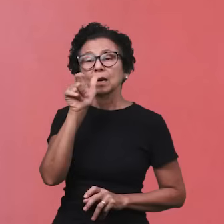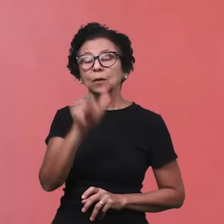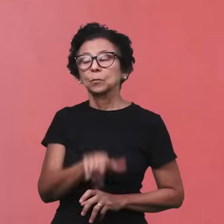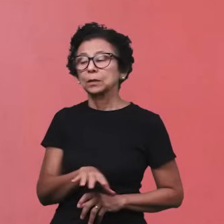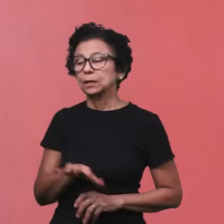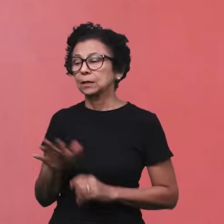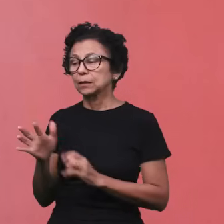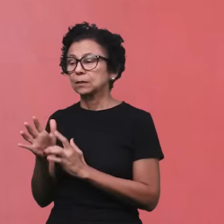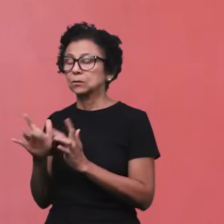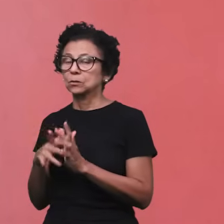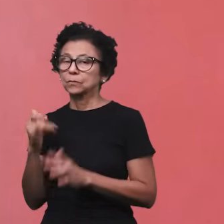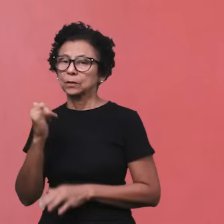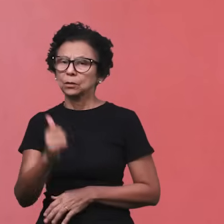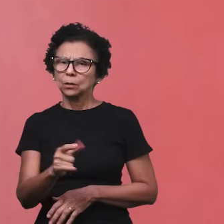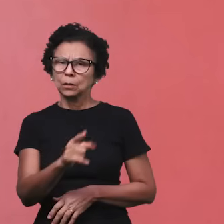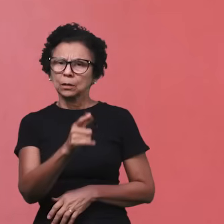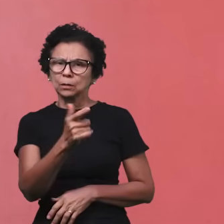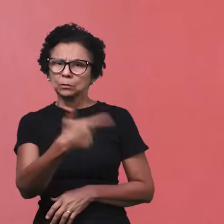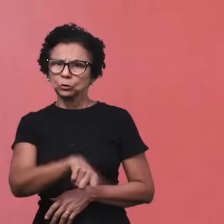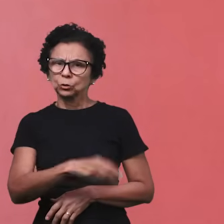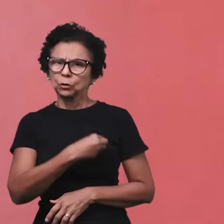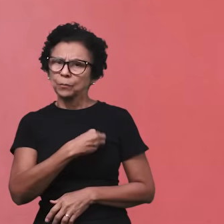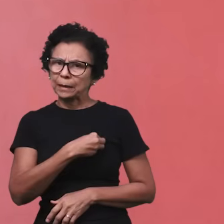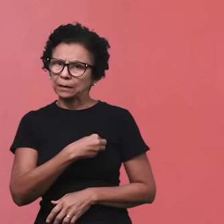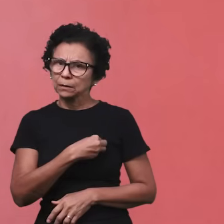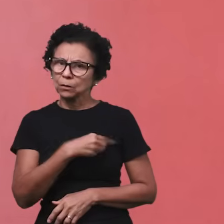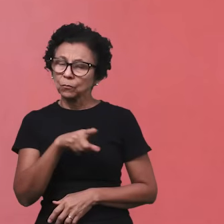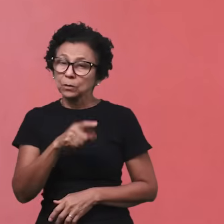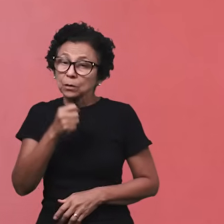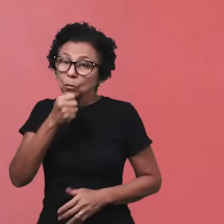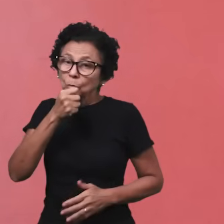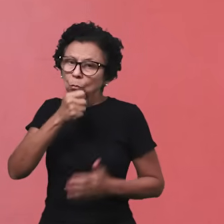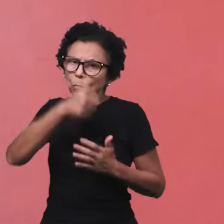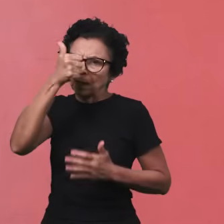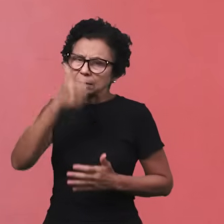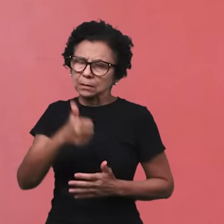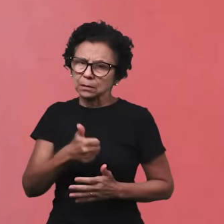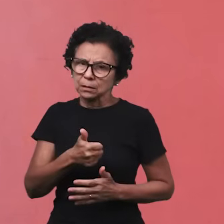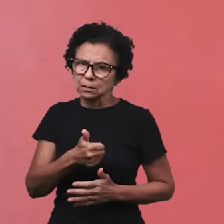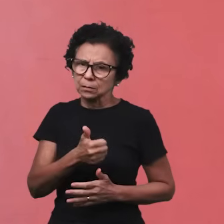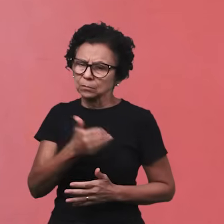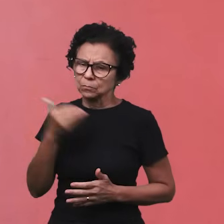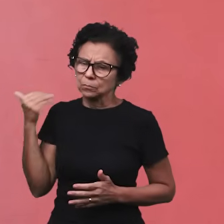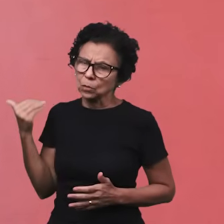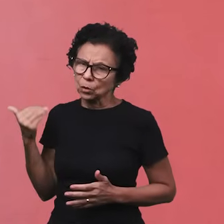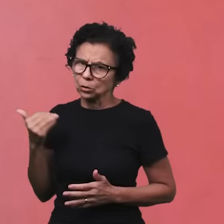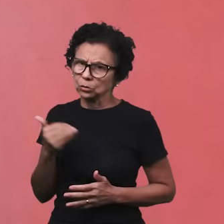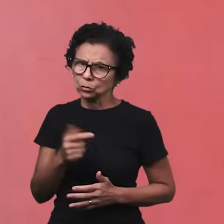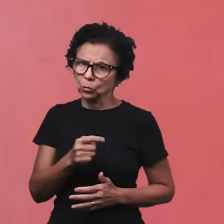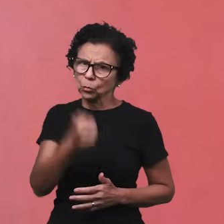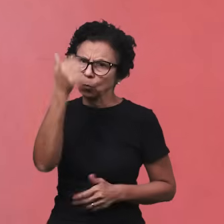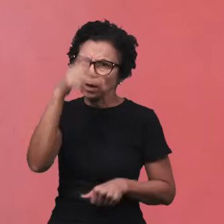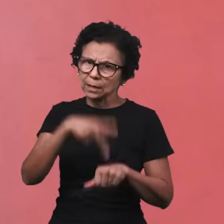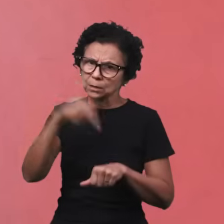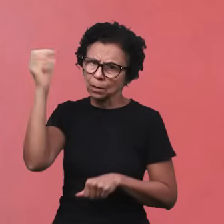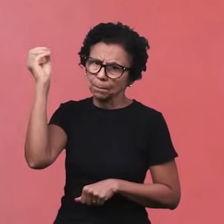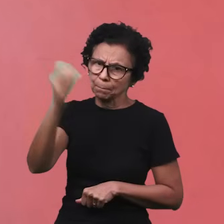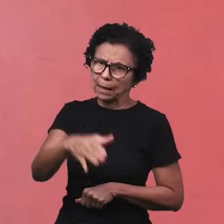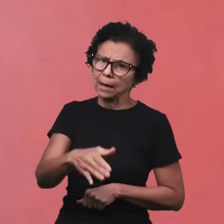peques mais, ou seja, nem eu te condeno. Você escapou da morte, você escapou da